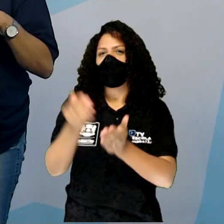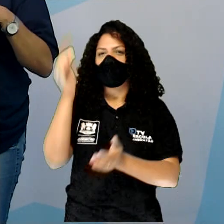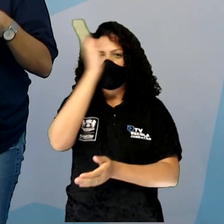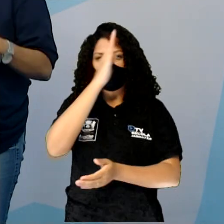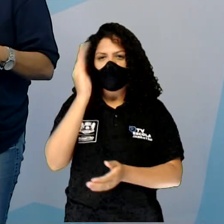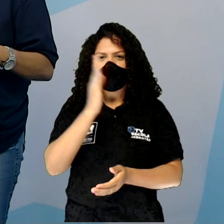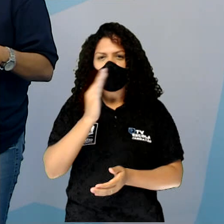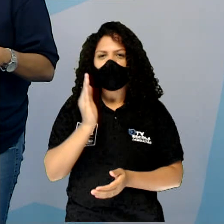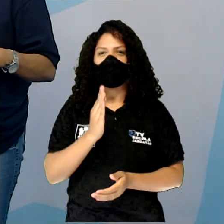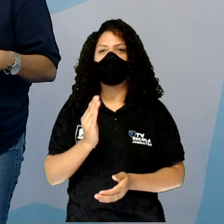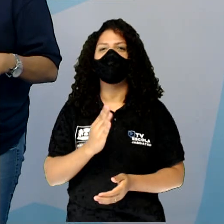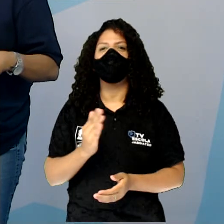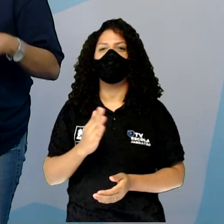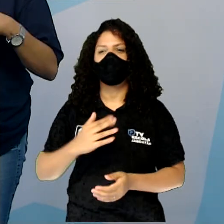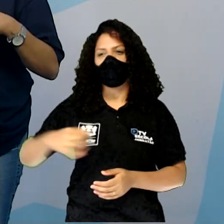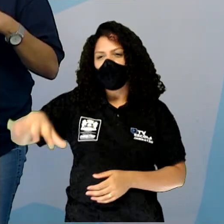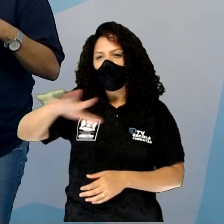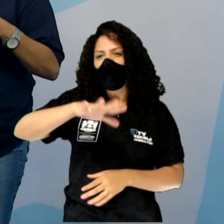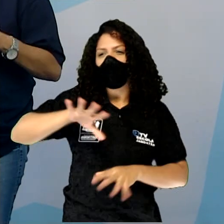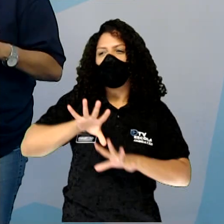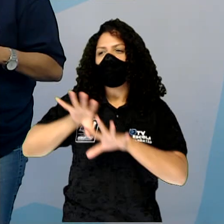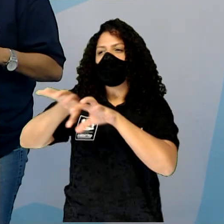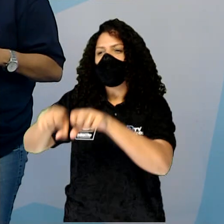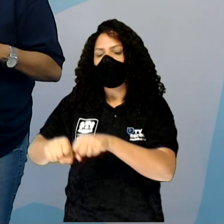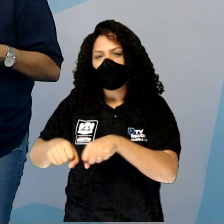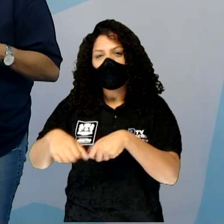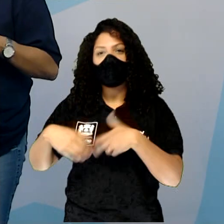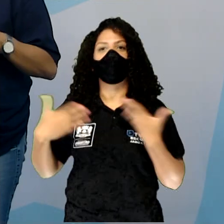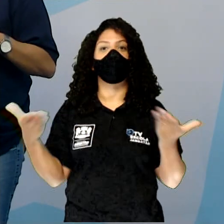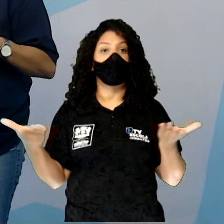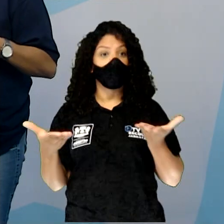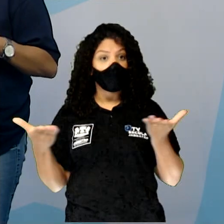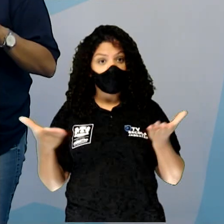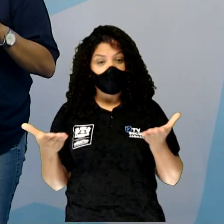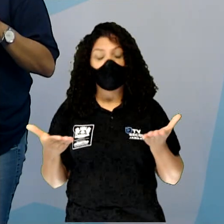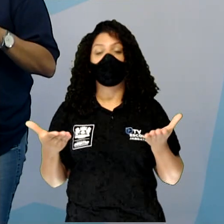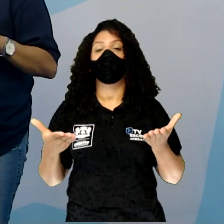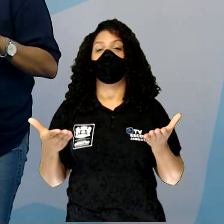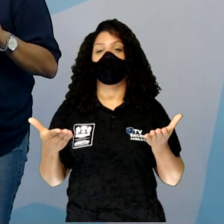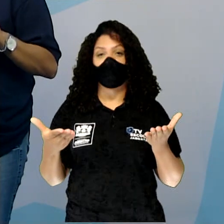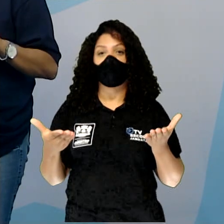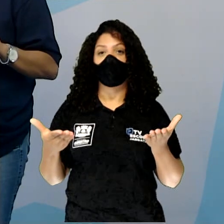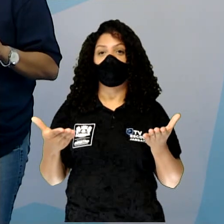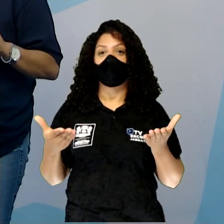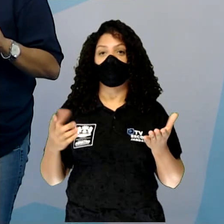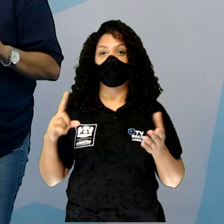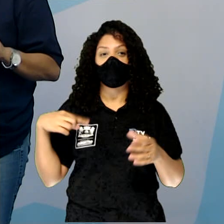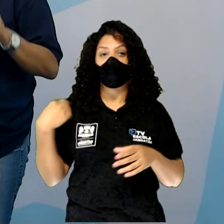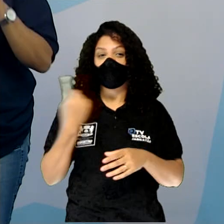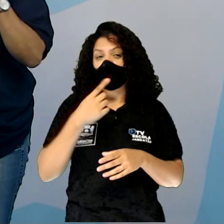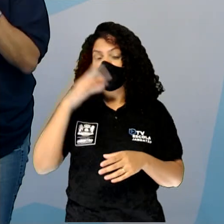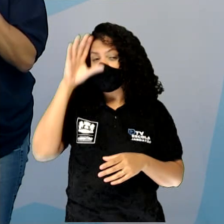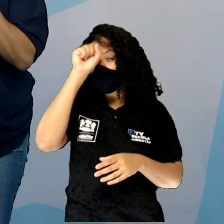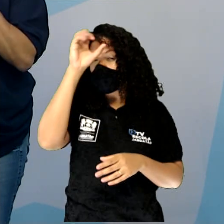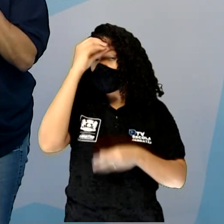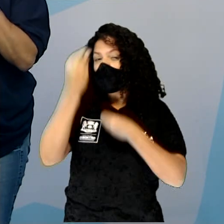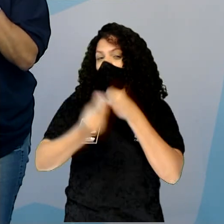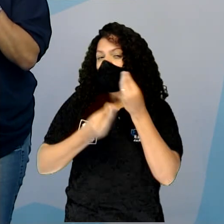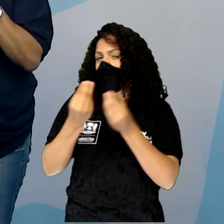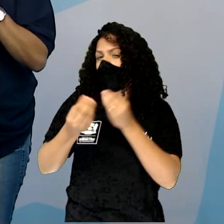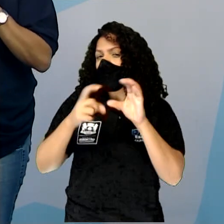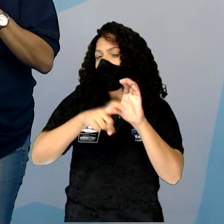aquela exploração, né? E finalmente chegou agora a vez de a gente saber como foi que nós nos tornamos